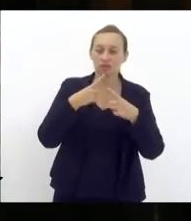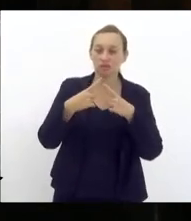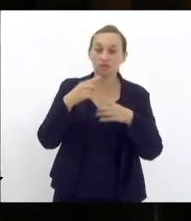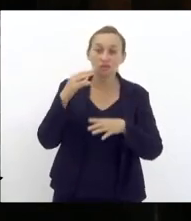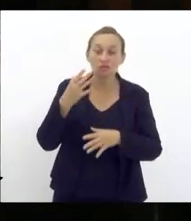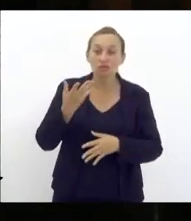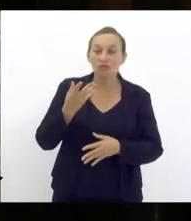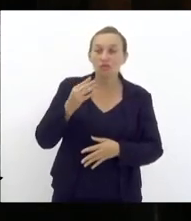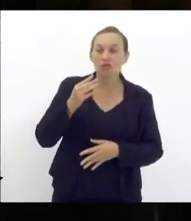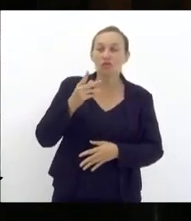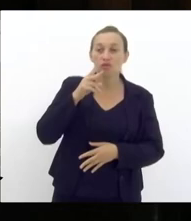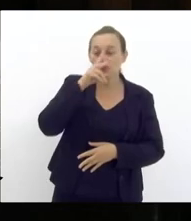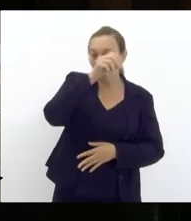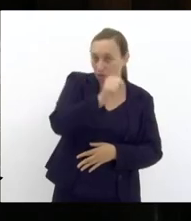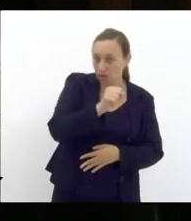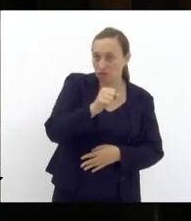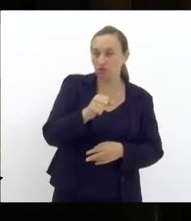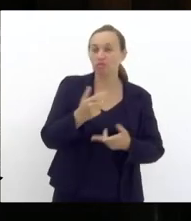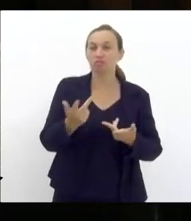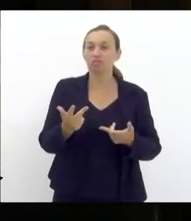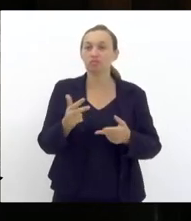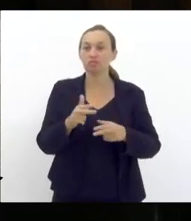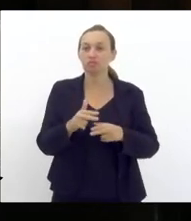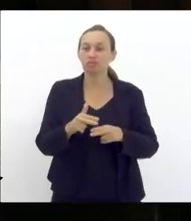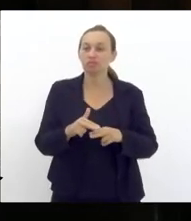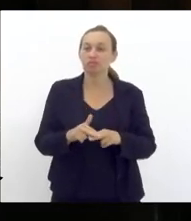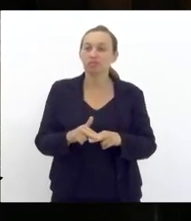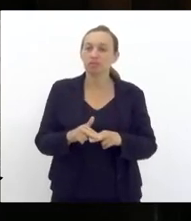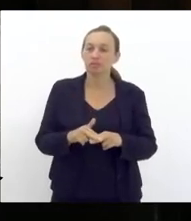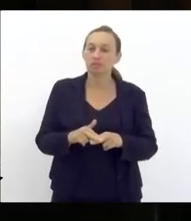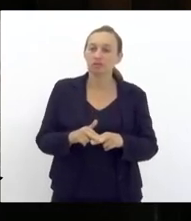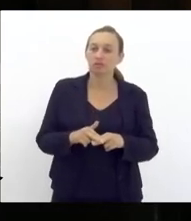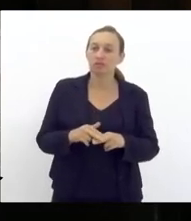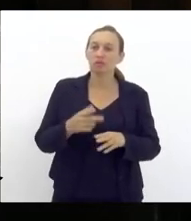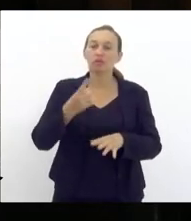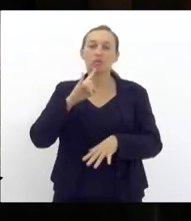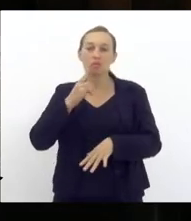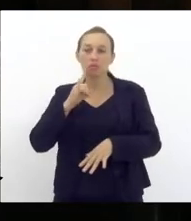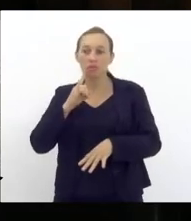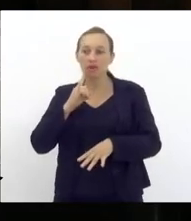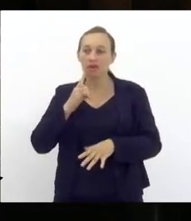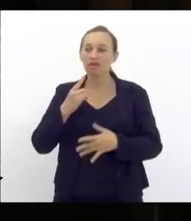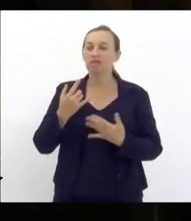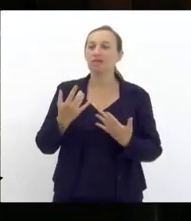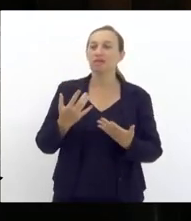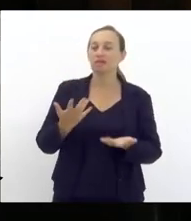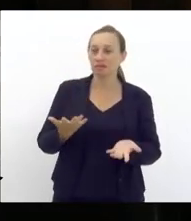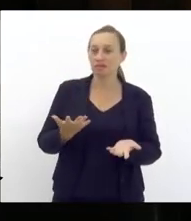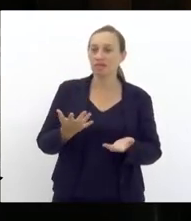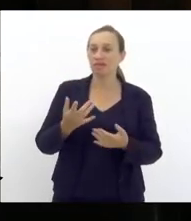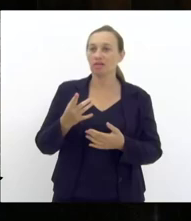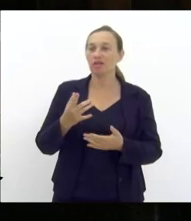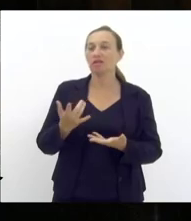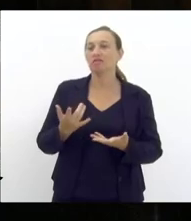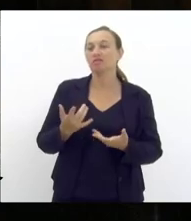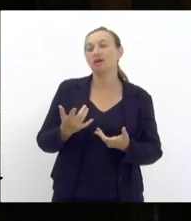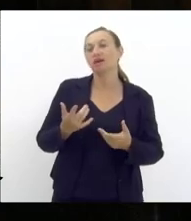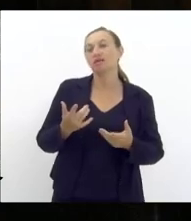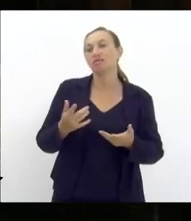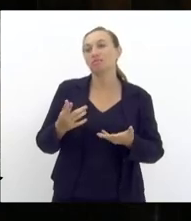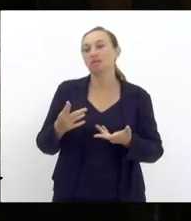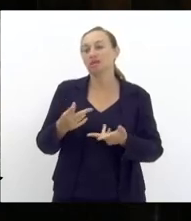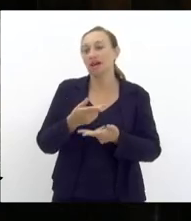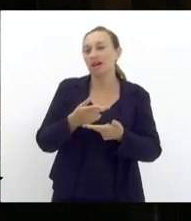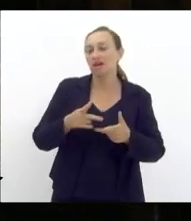não é por conta de eventualmente alguém está sobre efeito do álcool que você acaba generalizando e não